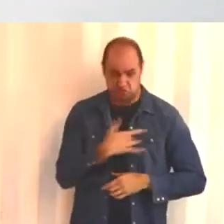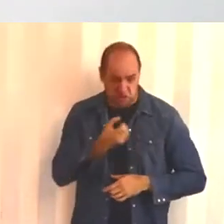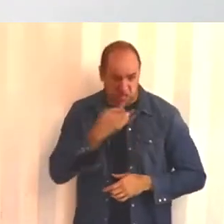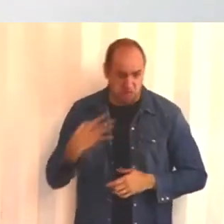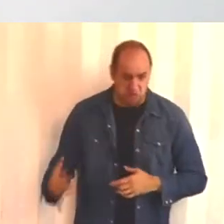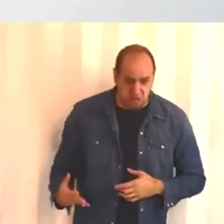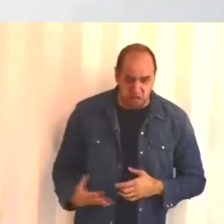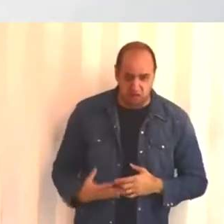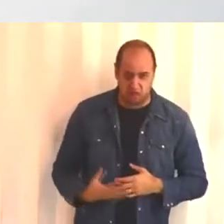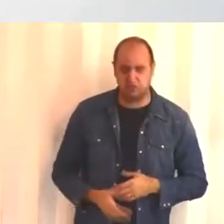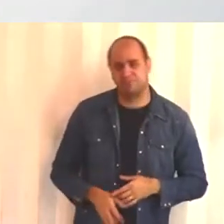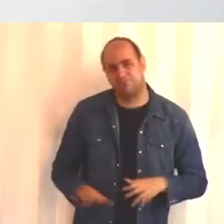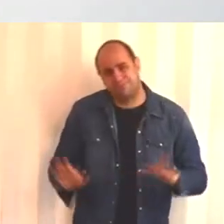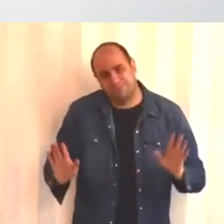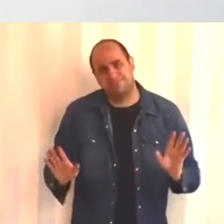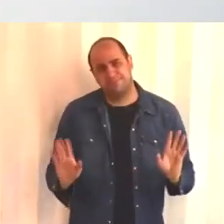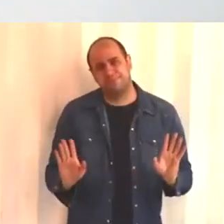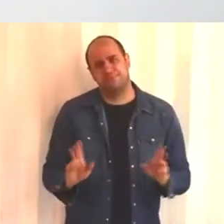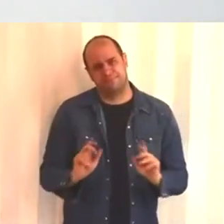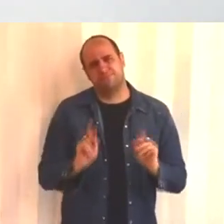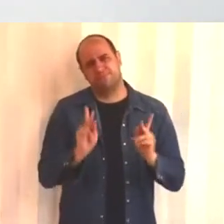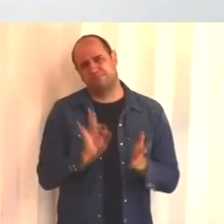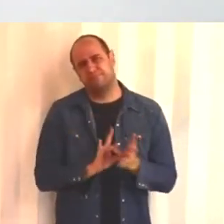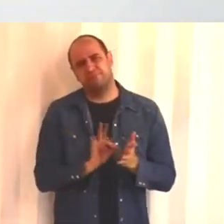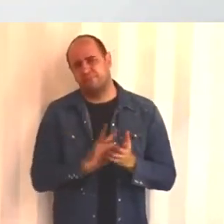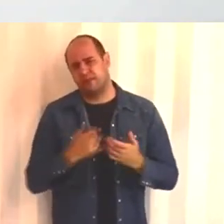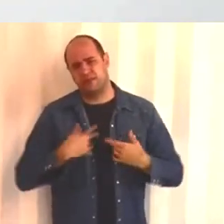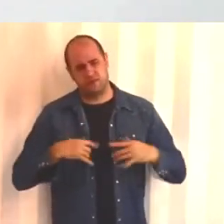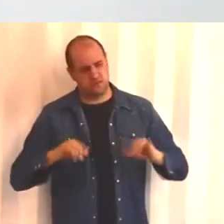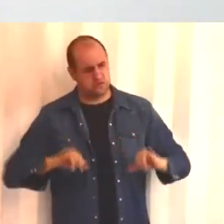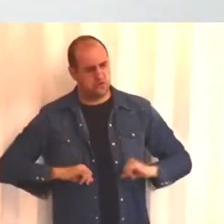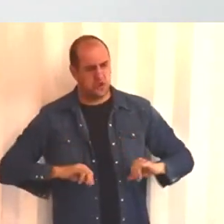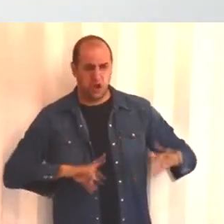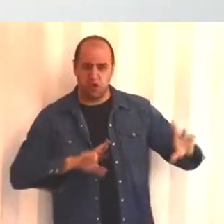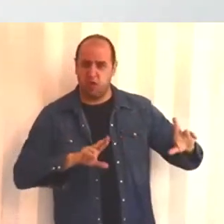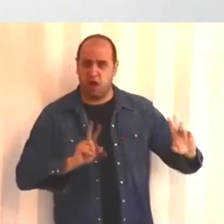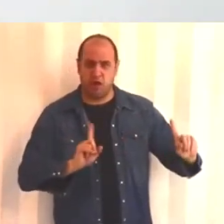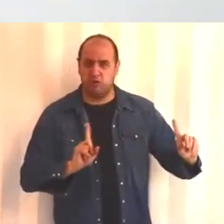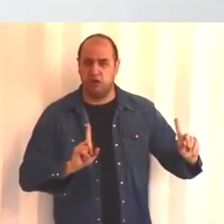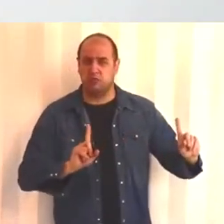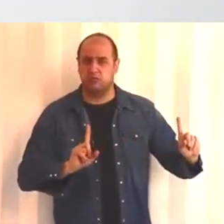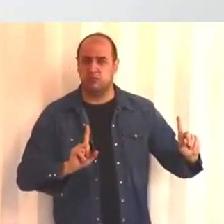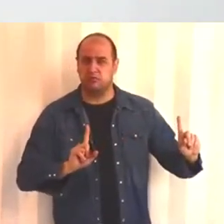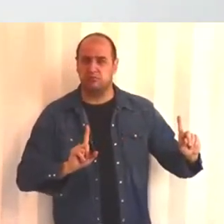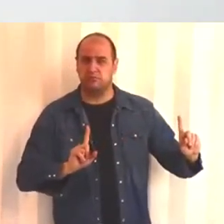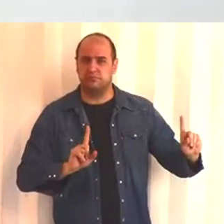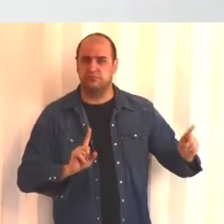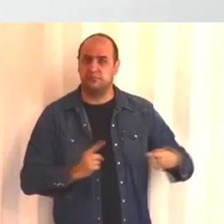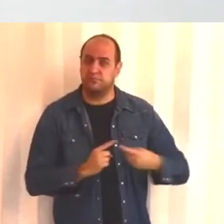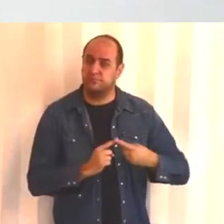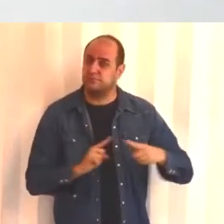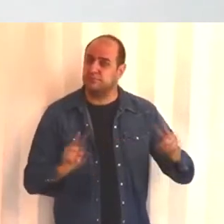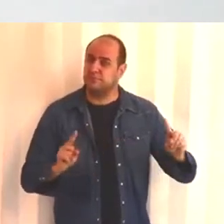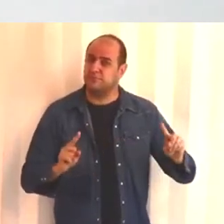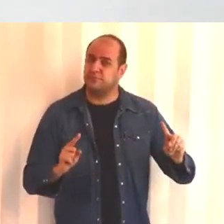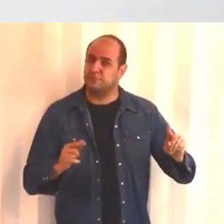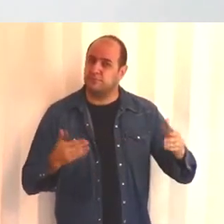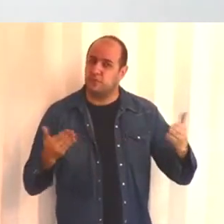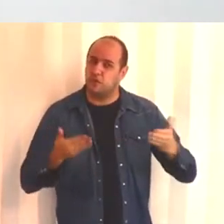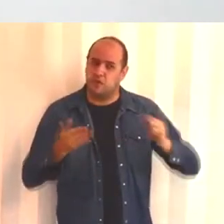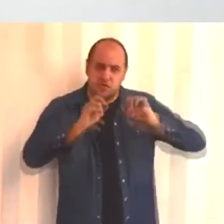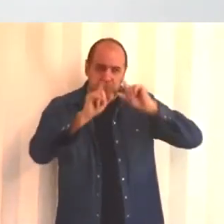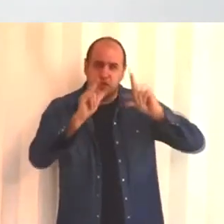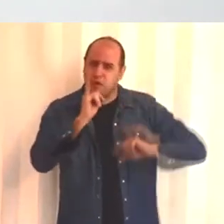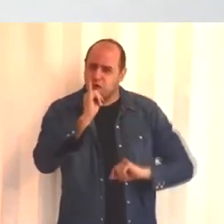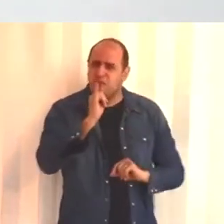um problema. Olha, irmão, é possível que eu não sinta mesmo essa sua dor. Mas nem por isso eu posso deixar nessa manhã de